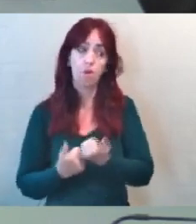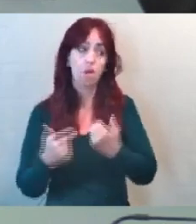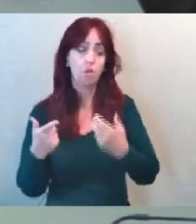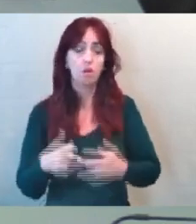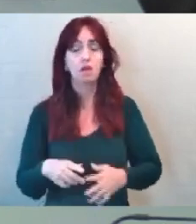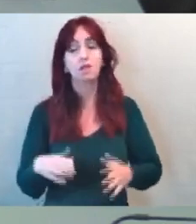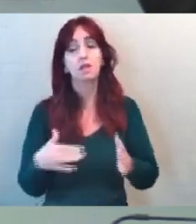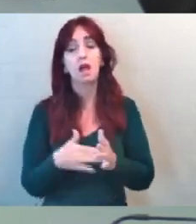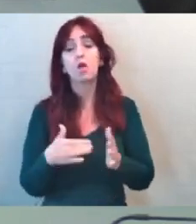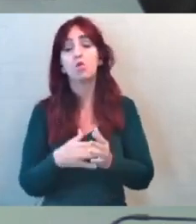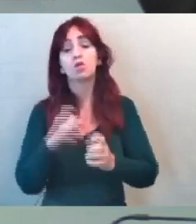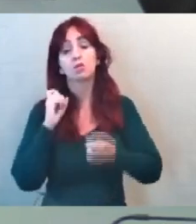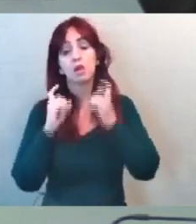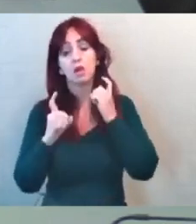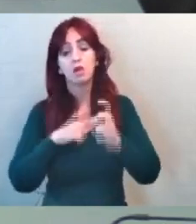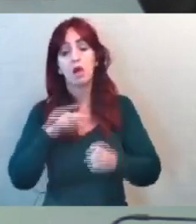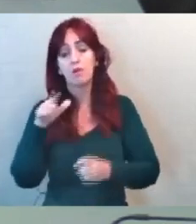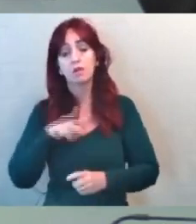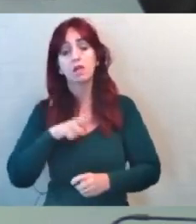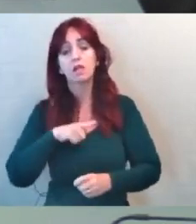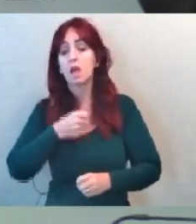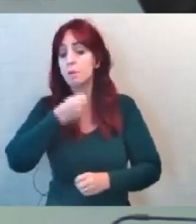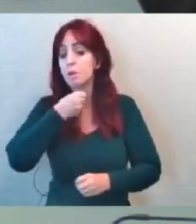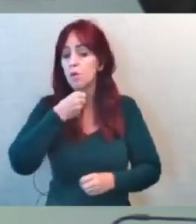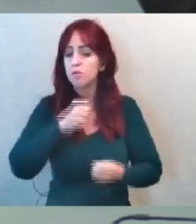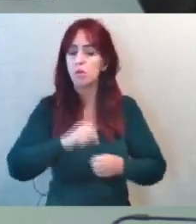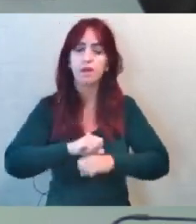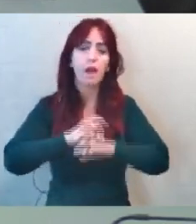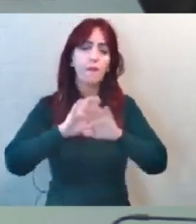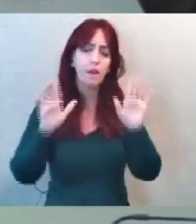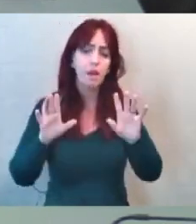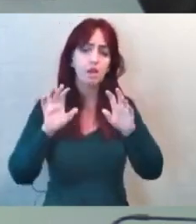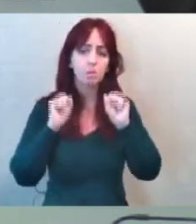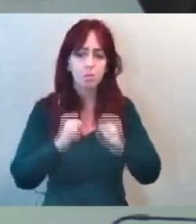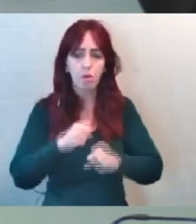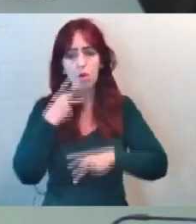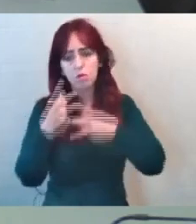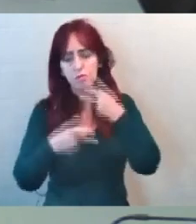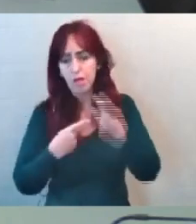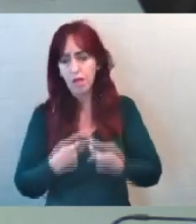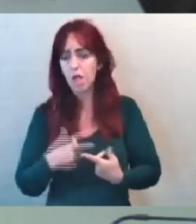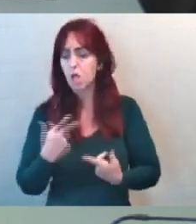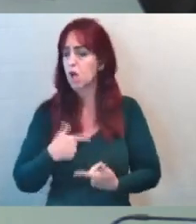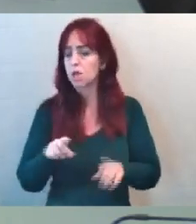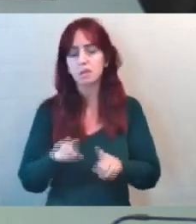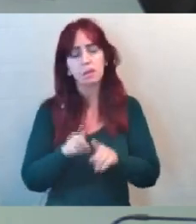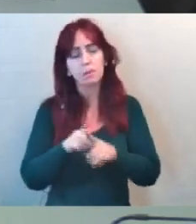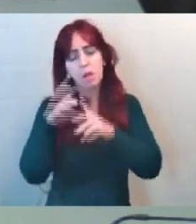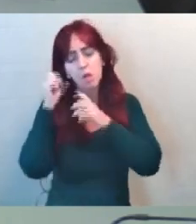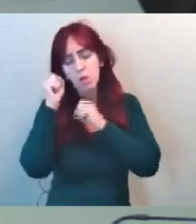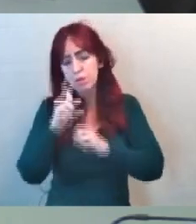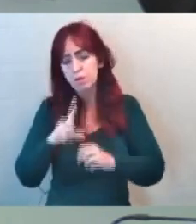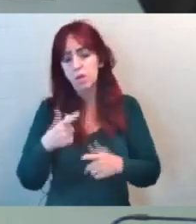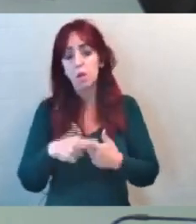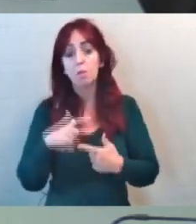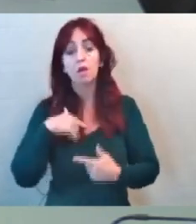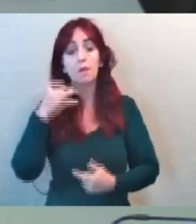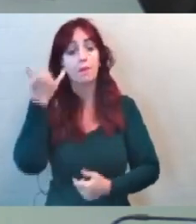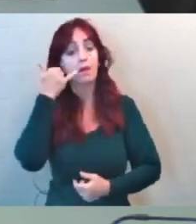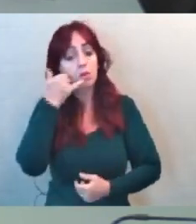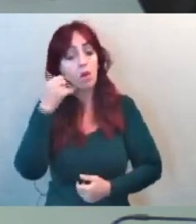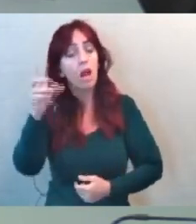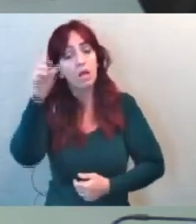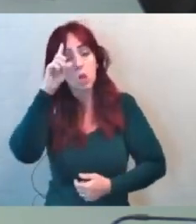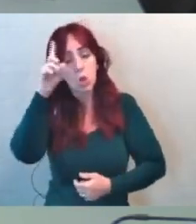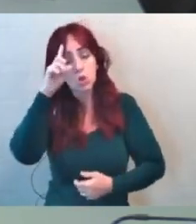microfone aberto, se o senhor quiser falar, desabafar, o senhor falou que não está dormindo, nós também não. Porque o meu celular chega mensagem todos os dias, de madrugada, de manhã, das pessoas que não